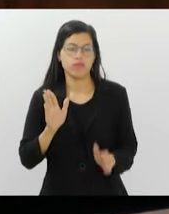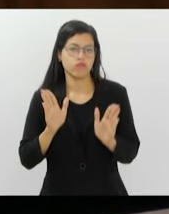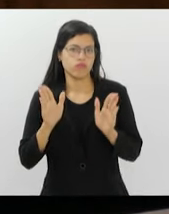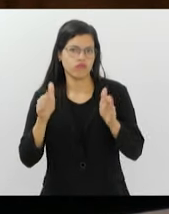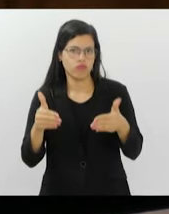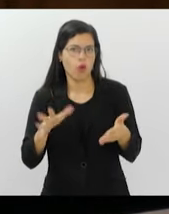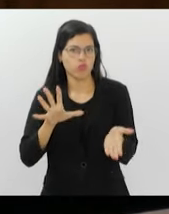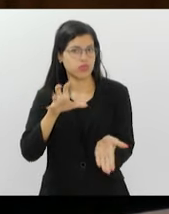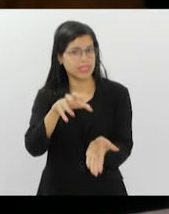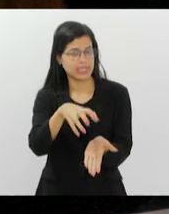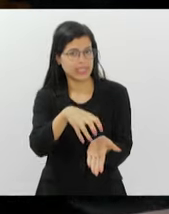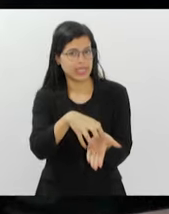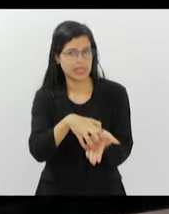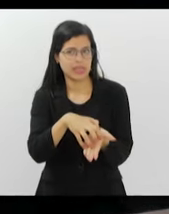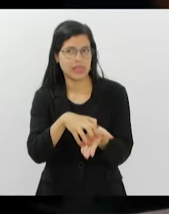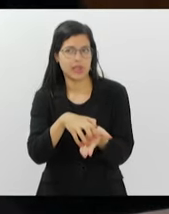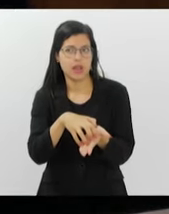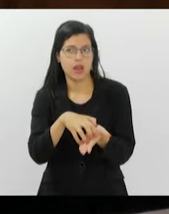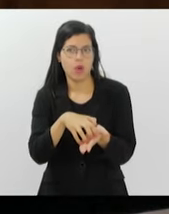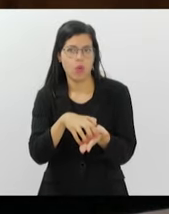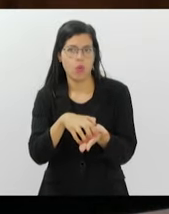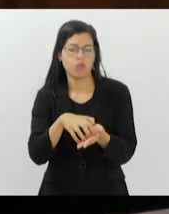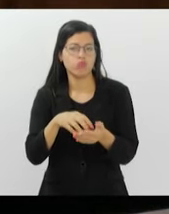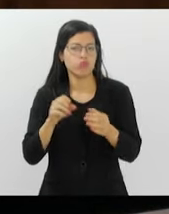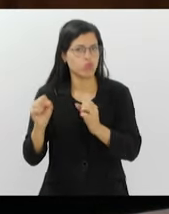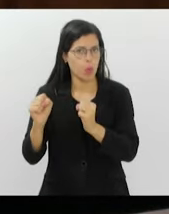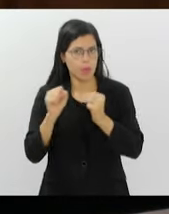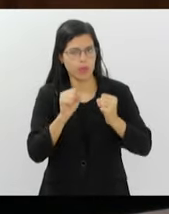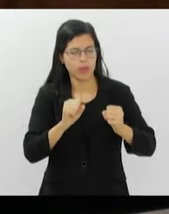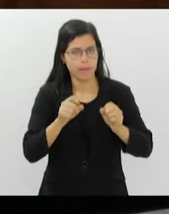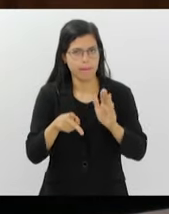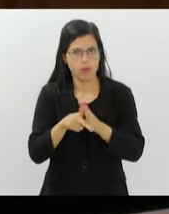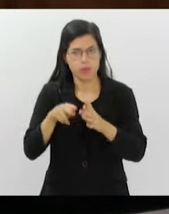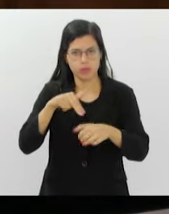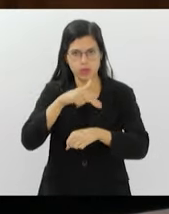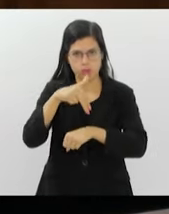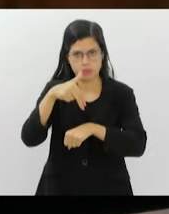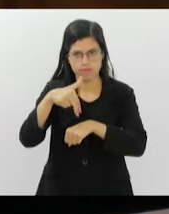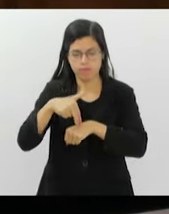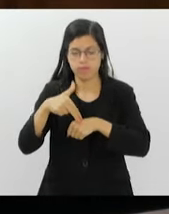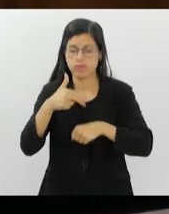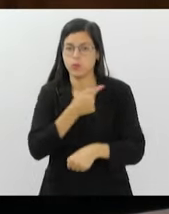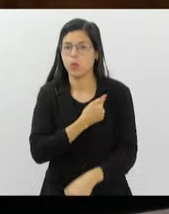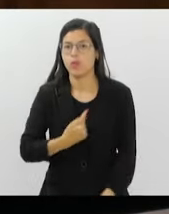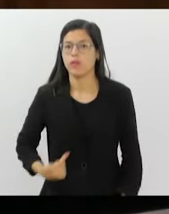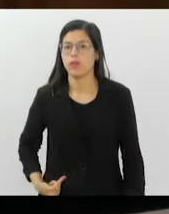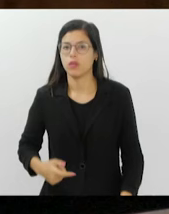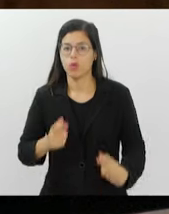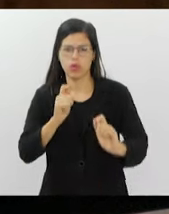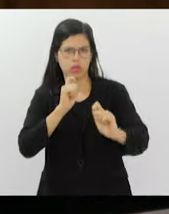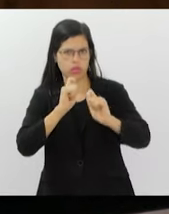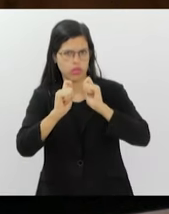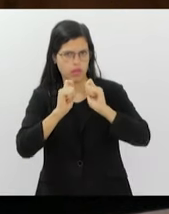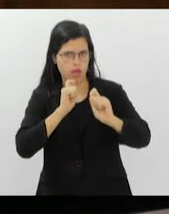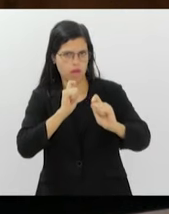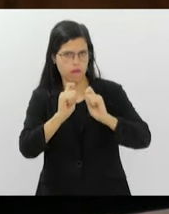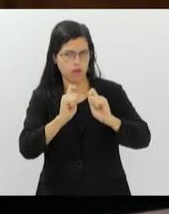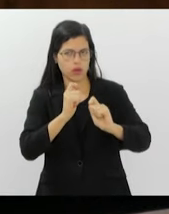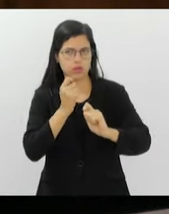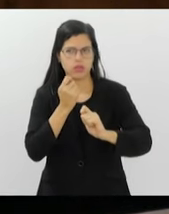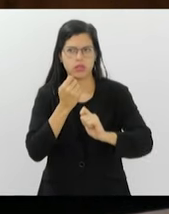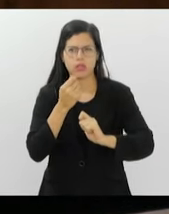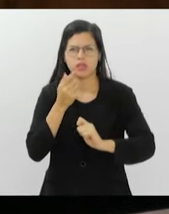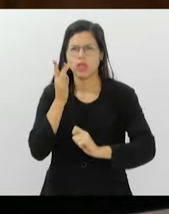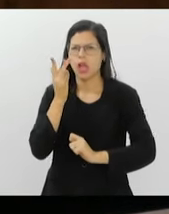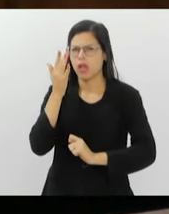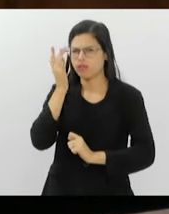né No Poder da União o governador deu uma entrevista no Bom dia Rio acho